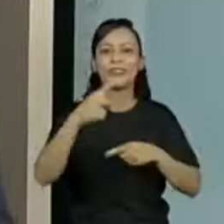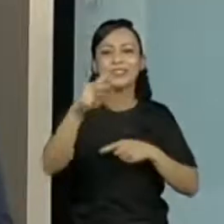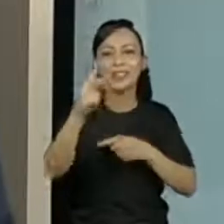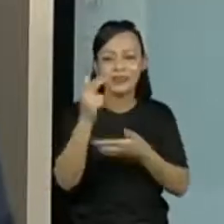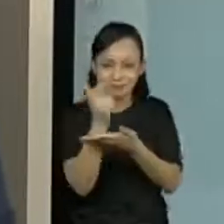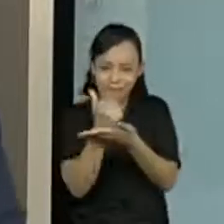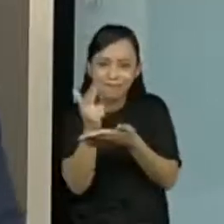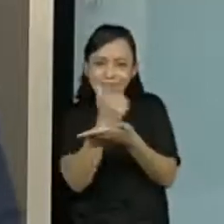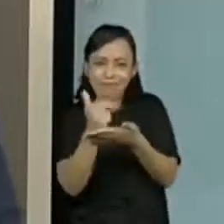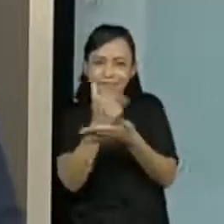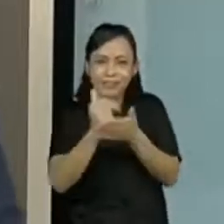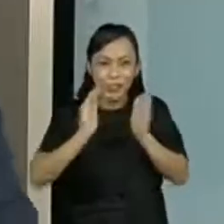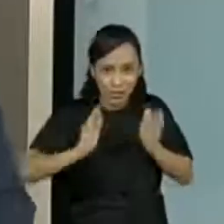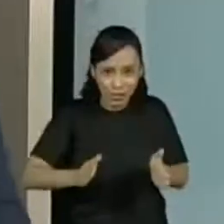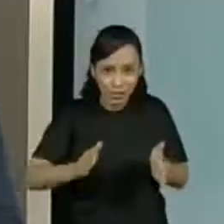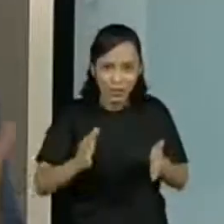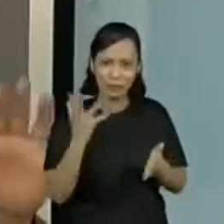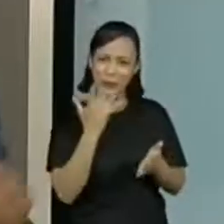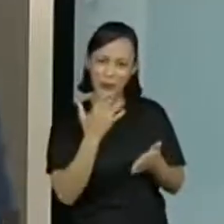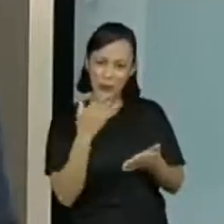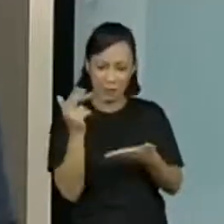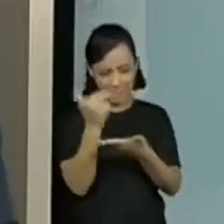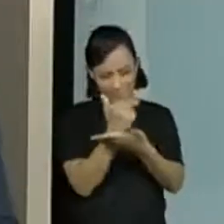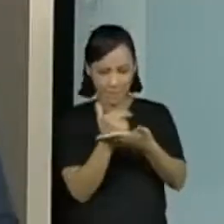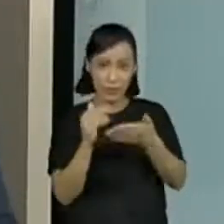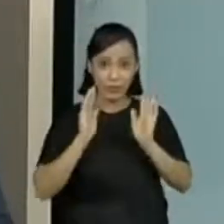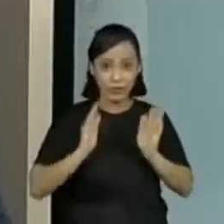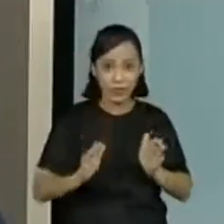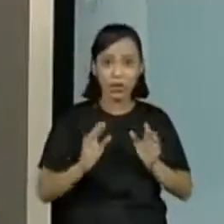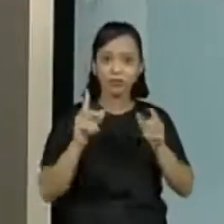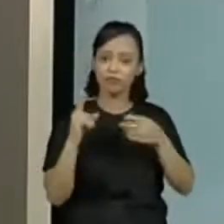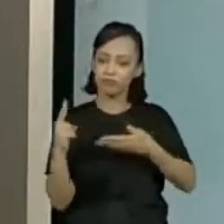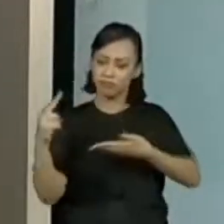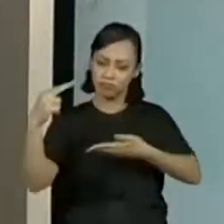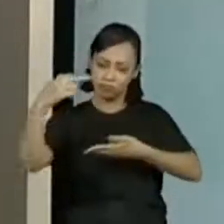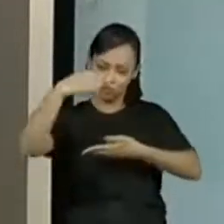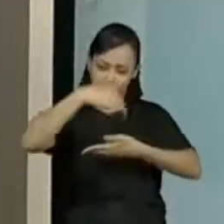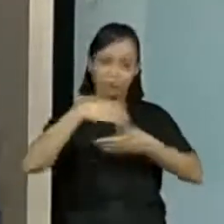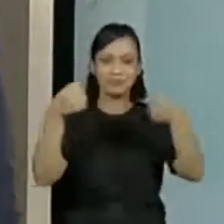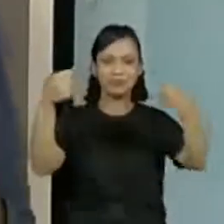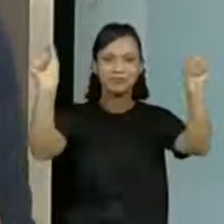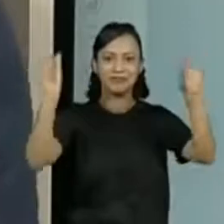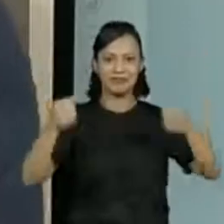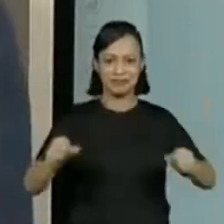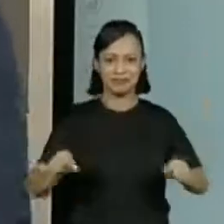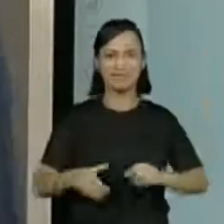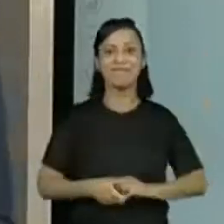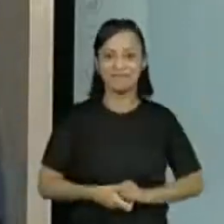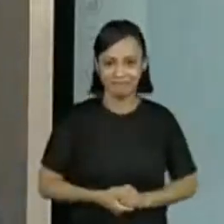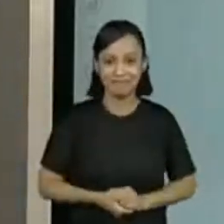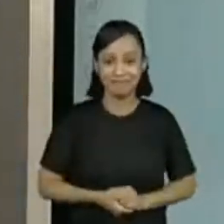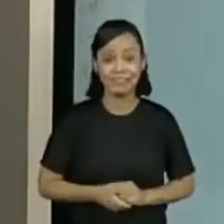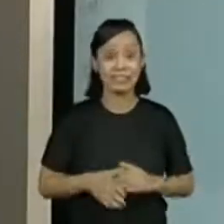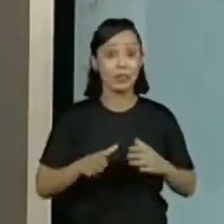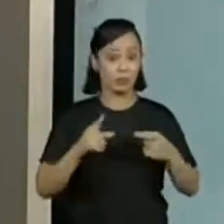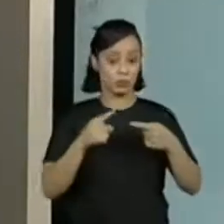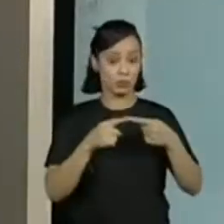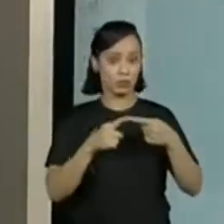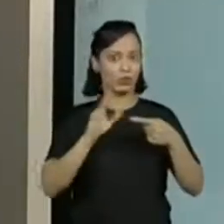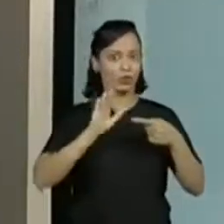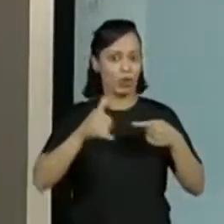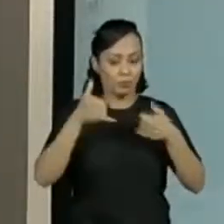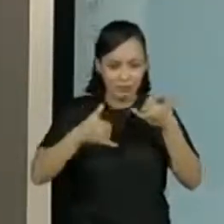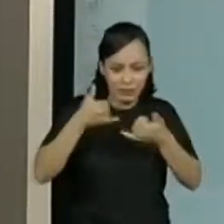para poder fazer a professora Kelly vai ajudar vocês durante todo esse processo tudo bem e professora vive definido Qual o nosso